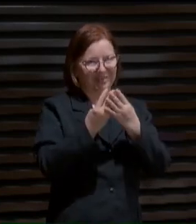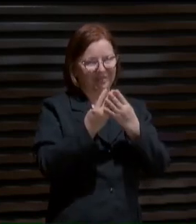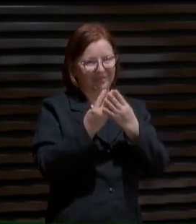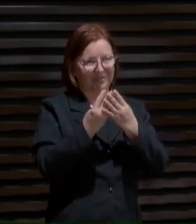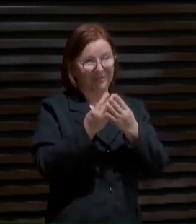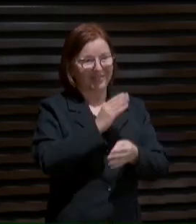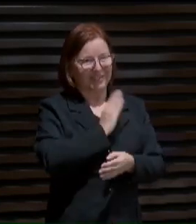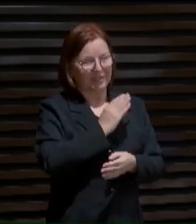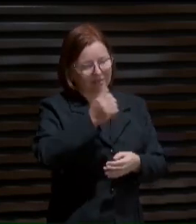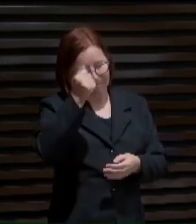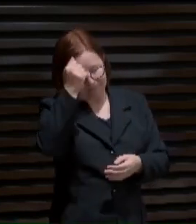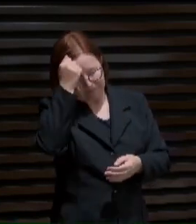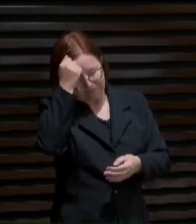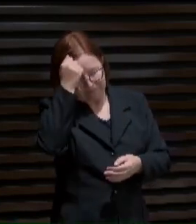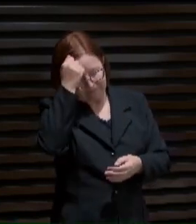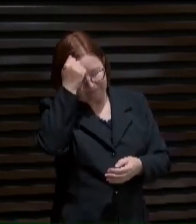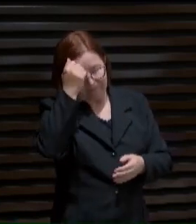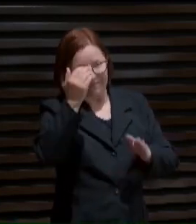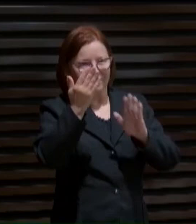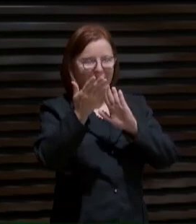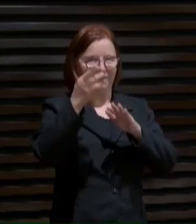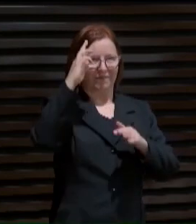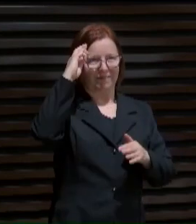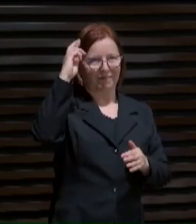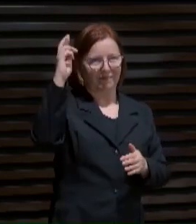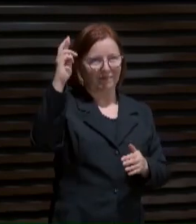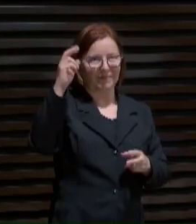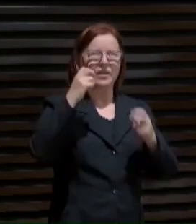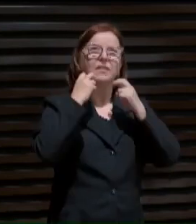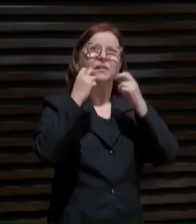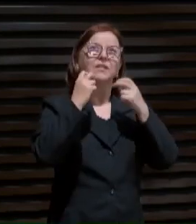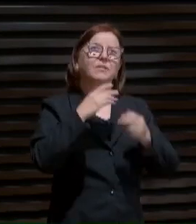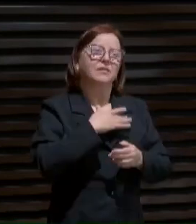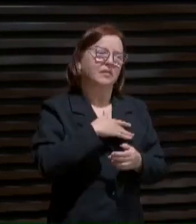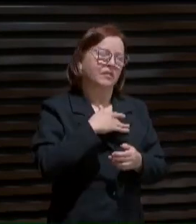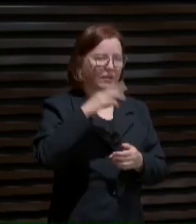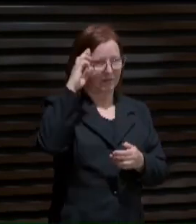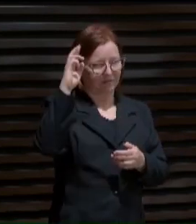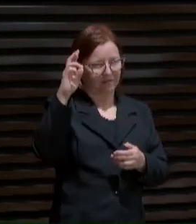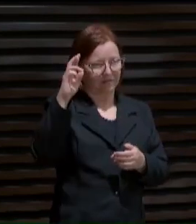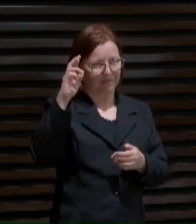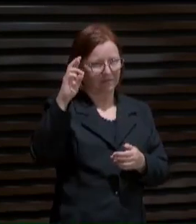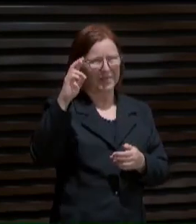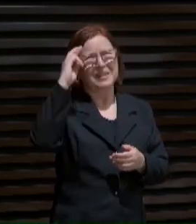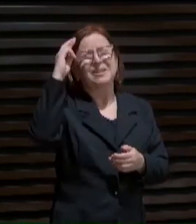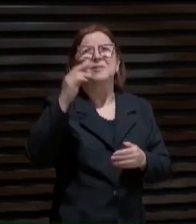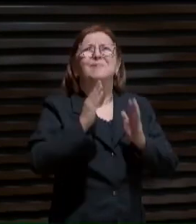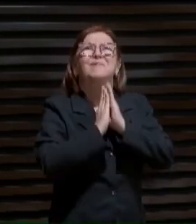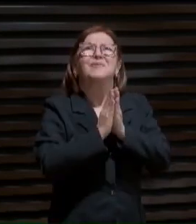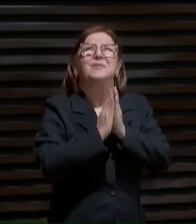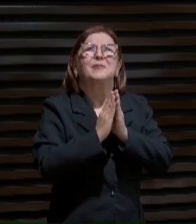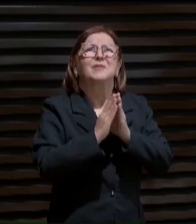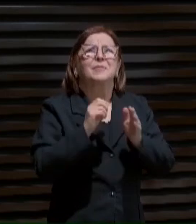me dê um coração arrependido diante do Senhor Clame a misericórdia do Senhor e fala Senhor me faça um